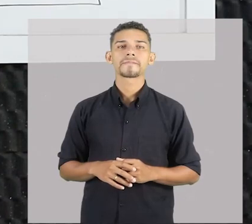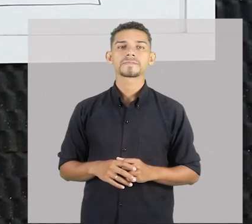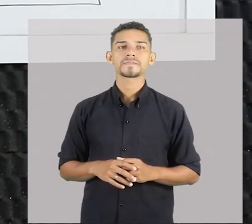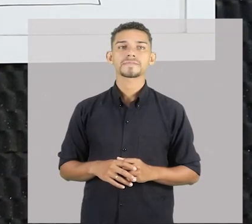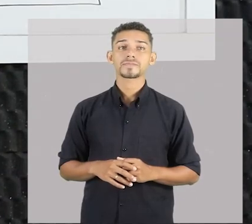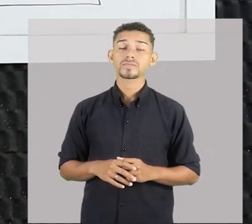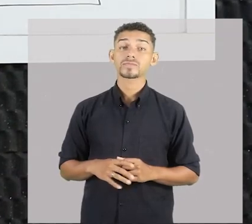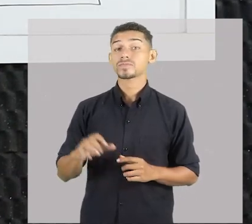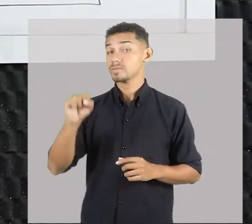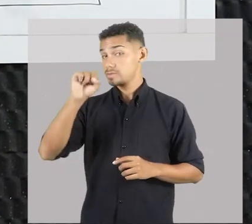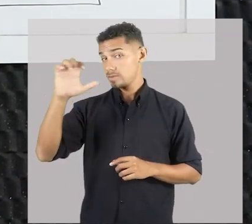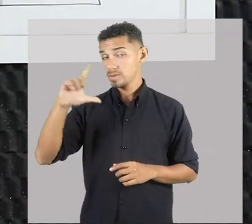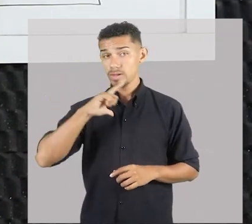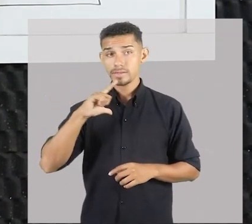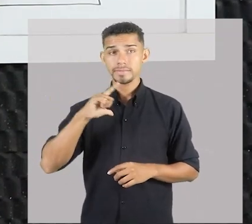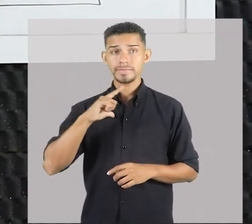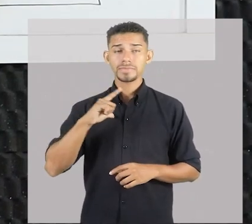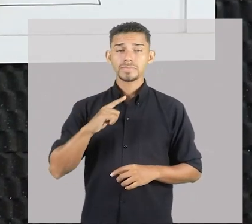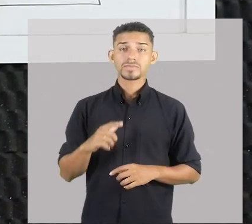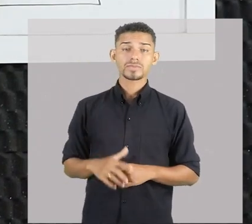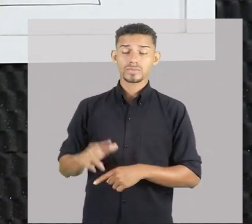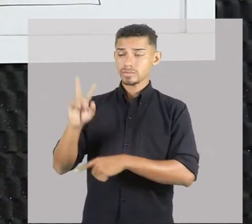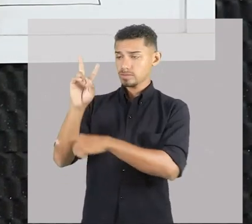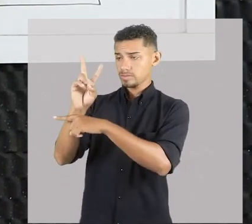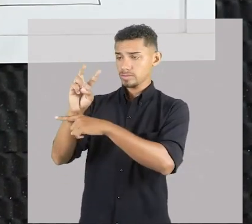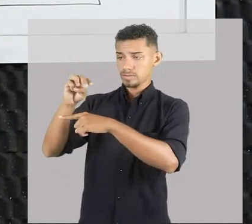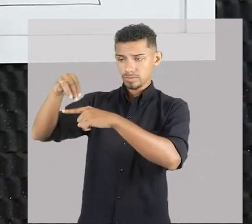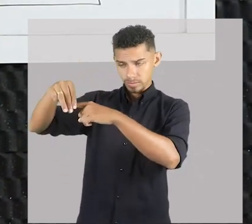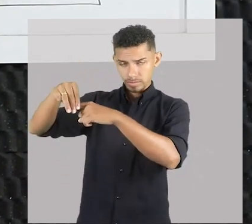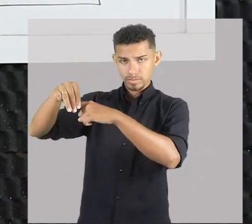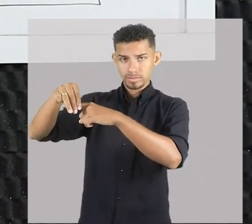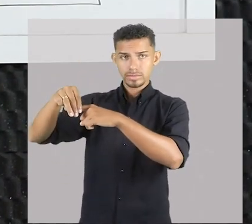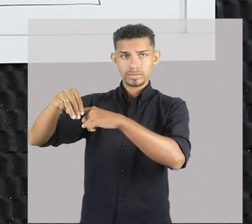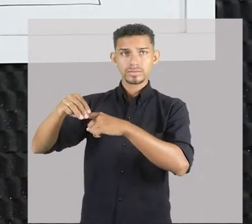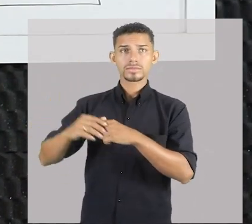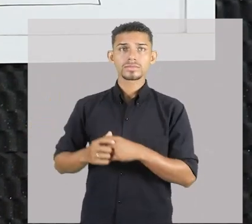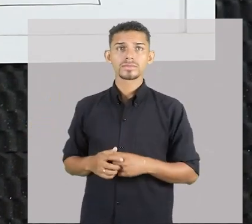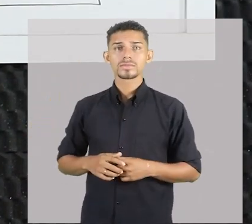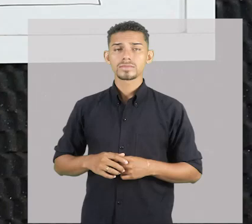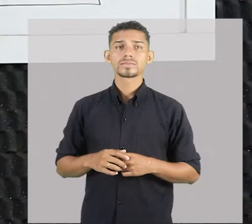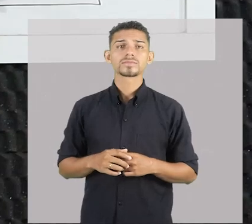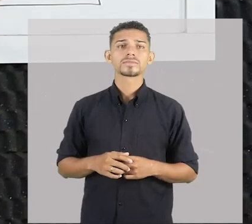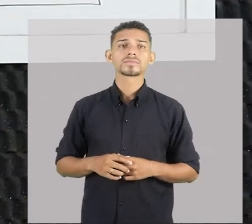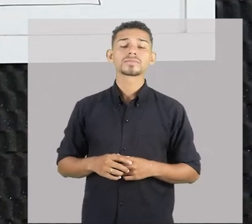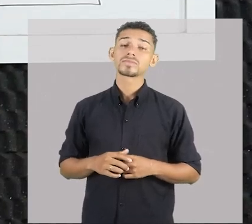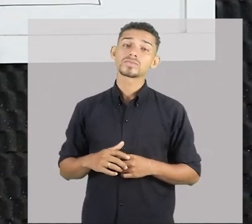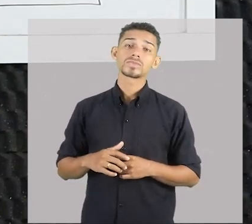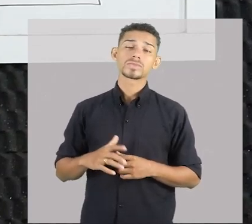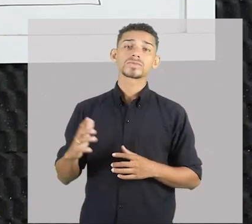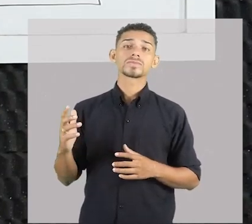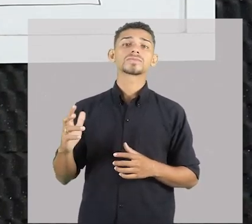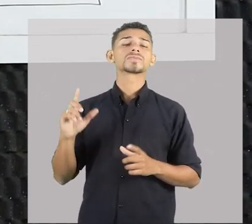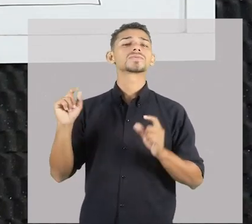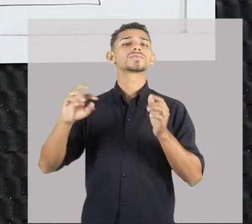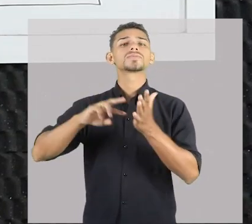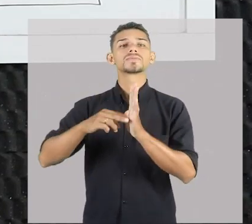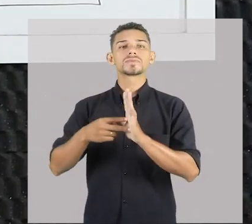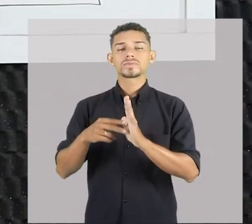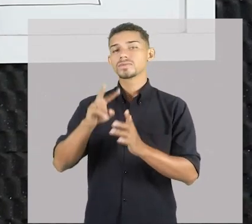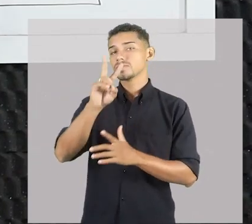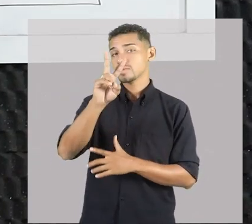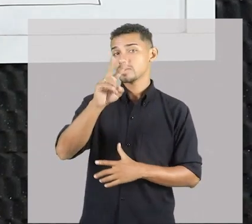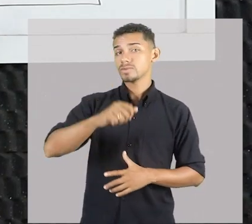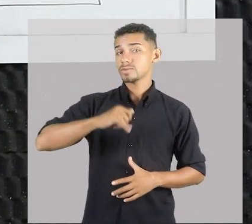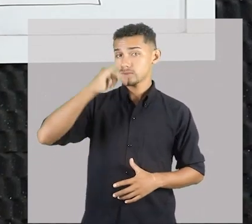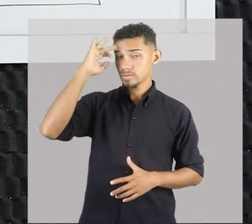Tá? Então, se eu tiver a velocidade linear ou escalar, como a gente chama, velocidade linear, que eu já